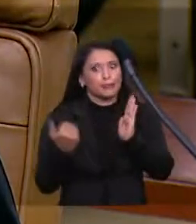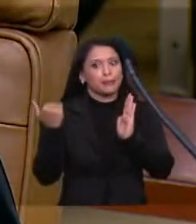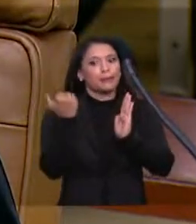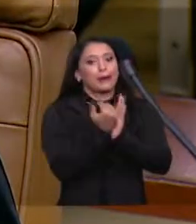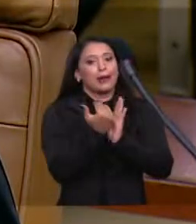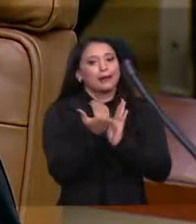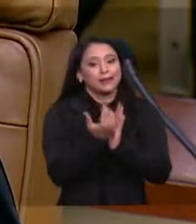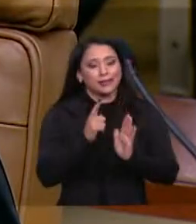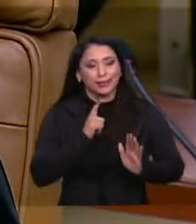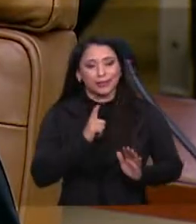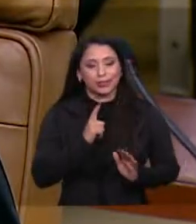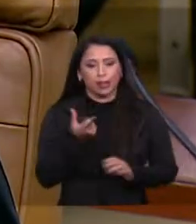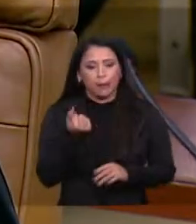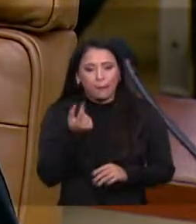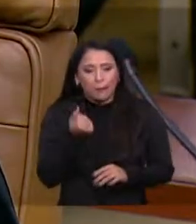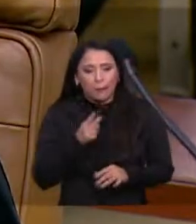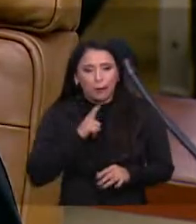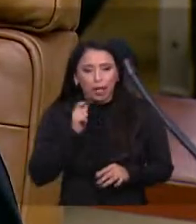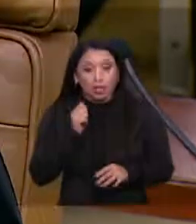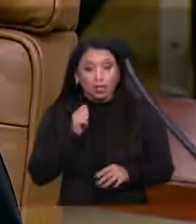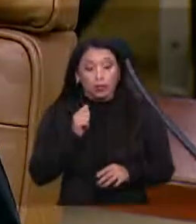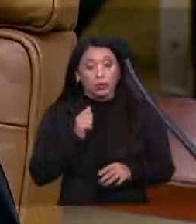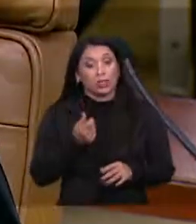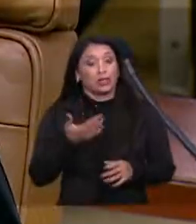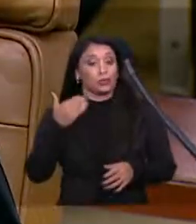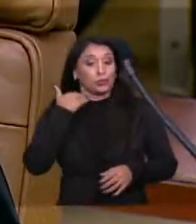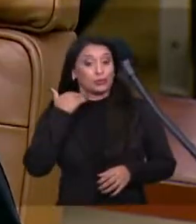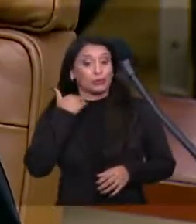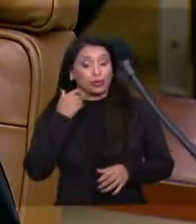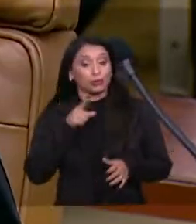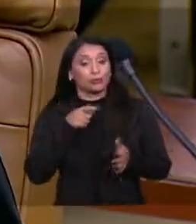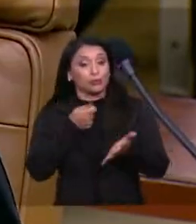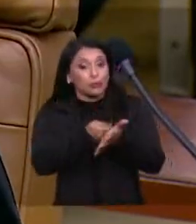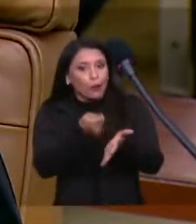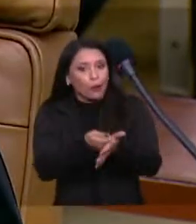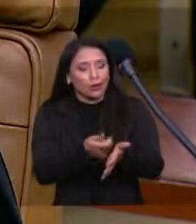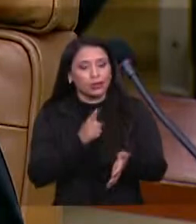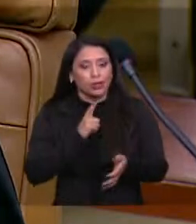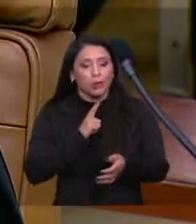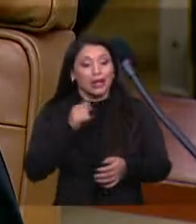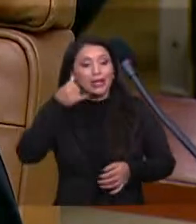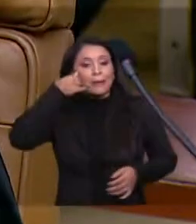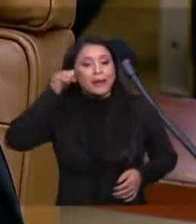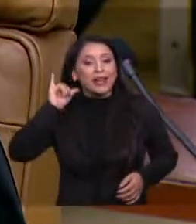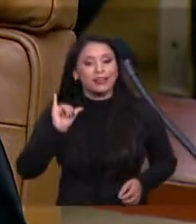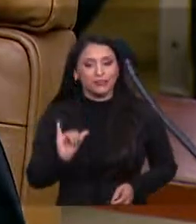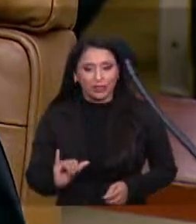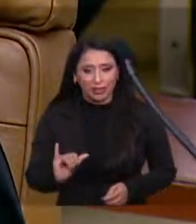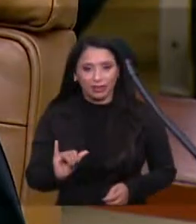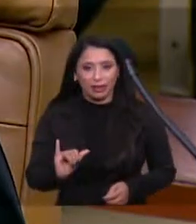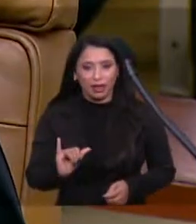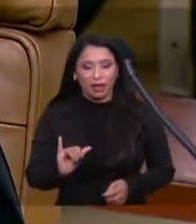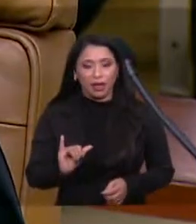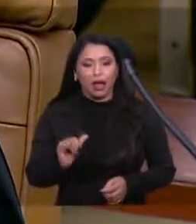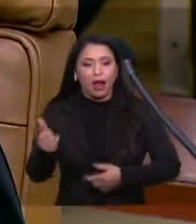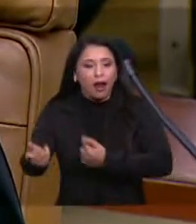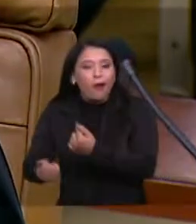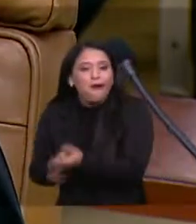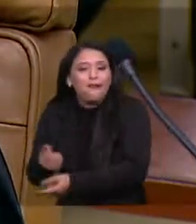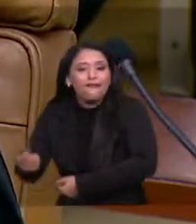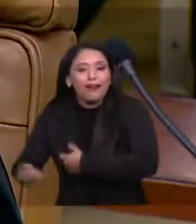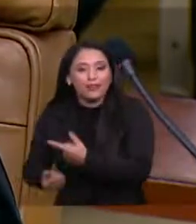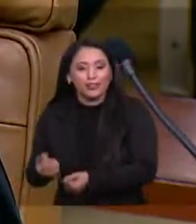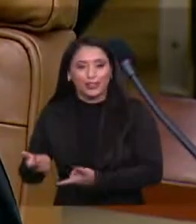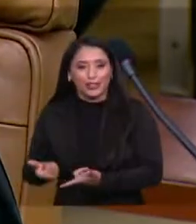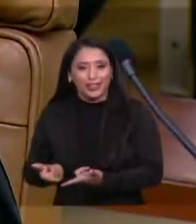por parte das instituições financeiras exatamente como instrumento de prevenção e combate a lavagem